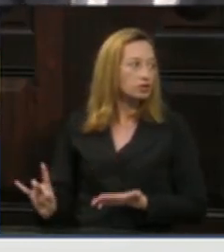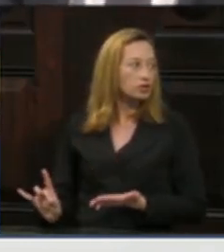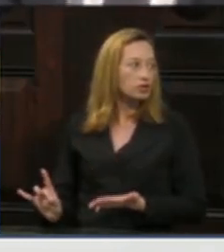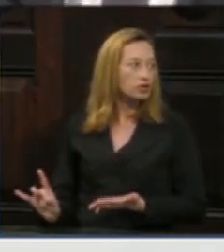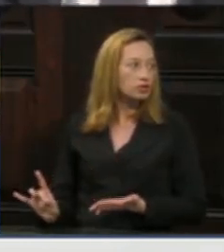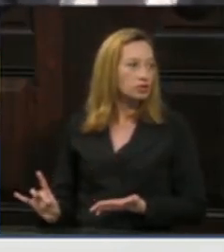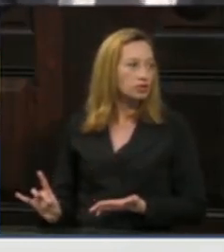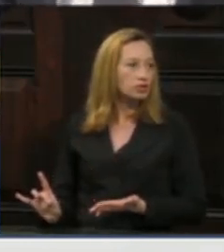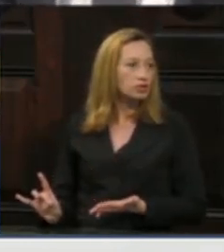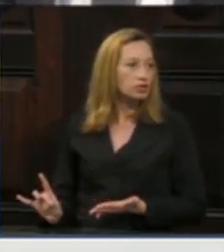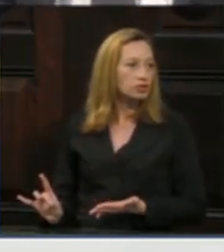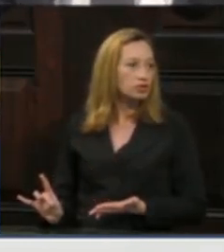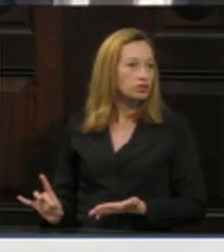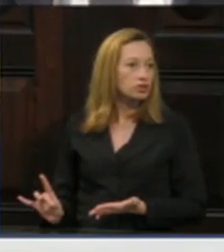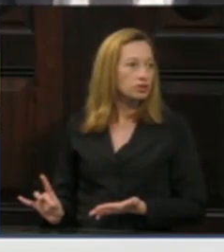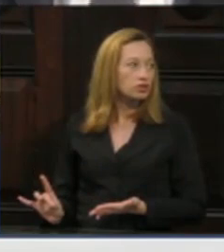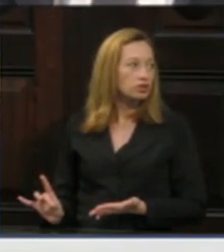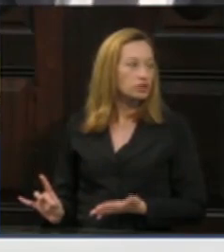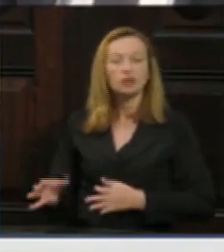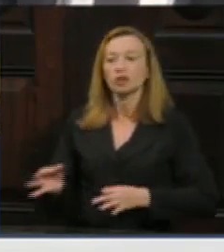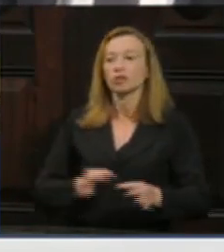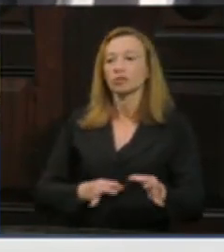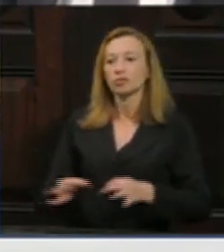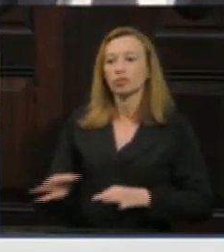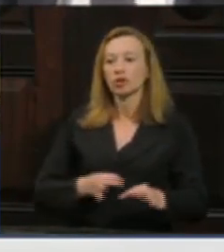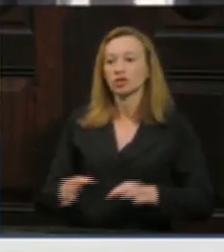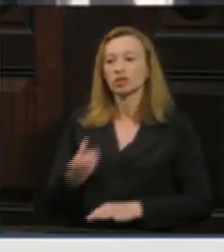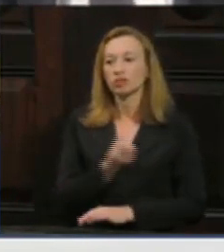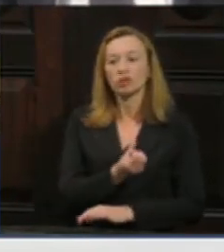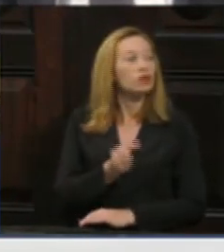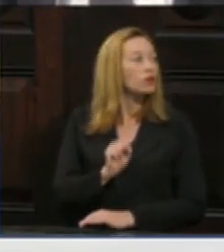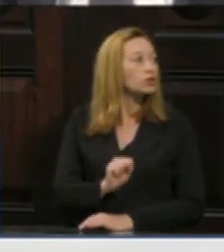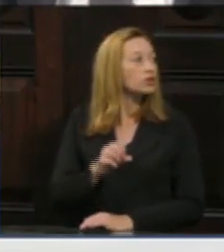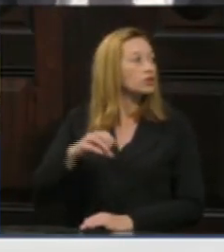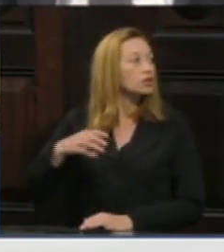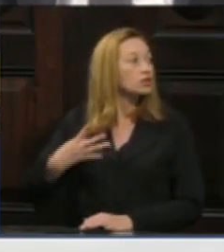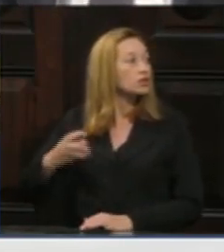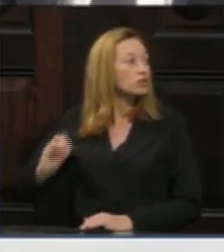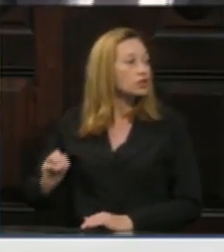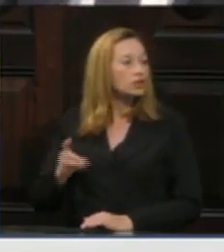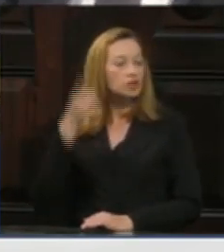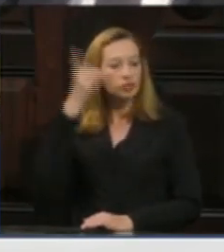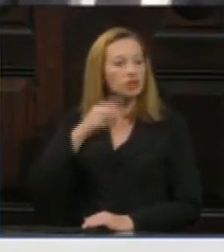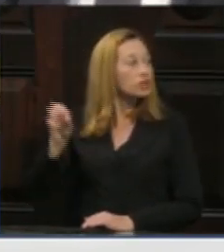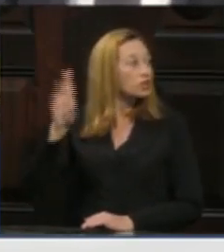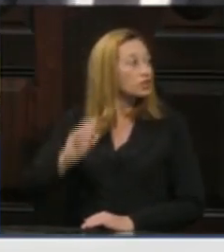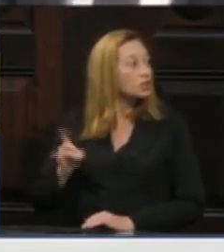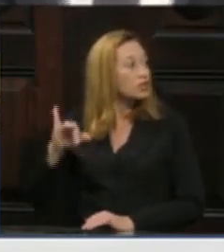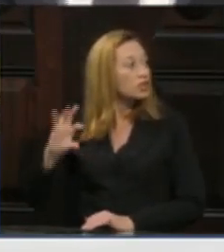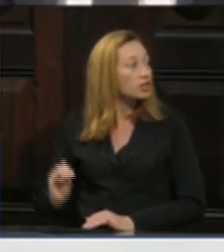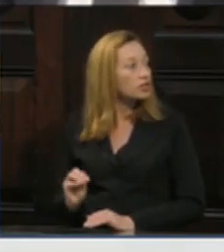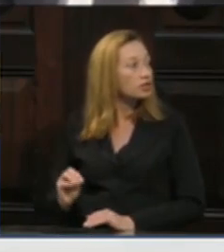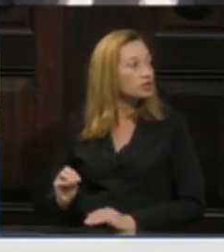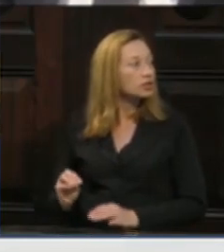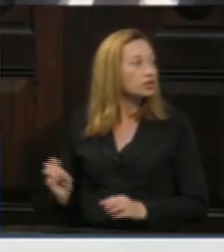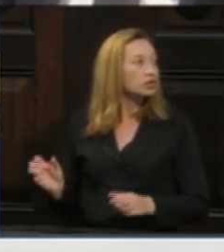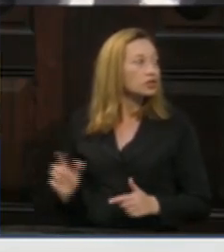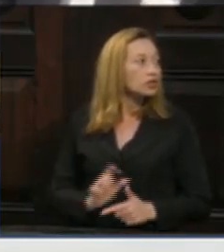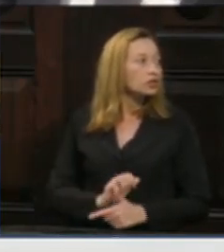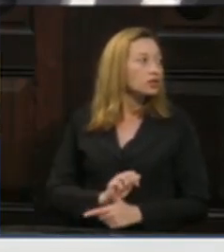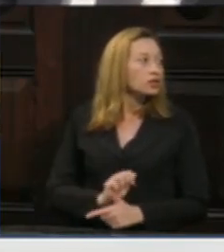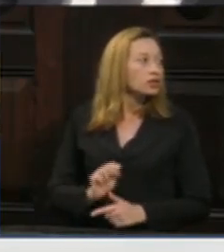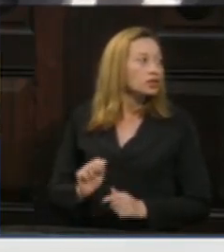Anuncio em discussão única, projeto de resolução 833/2018, de autoria do deputado Gustavo Tutuca. Concede medalha Tiradentes, respectivo diploma ao senhor Lauro